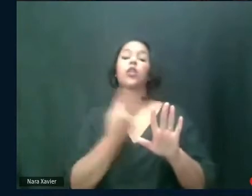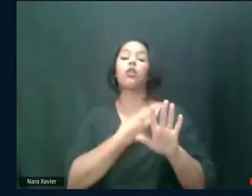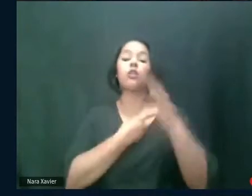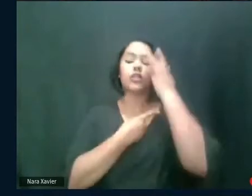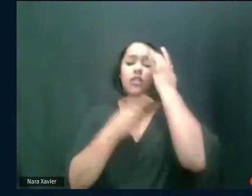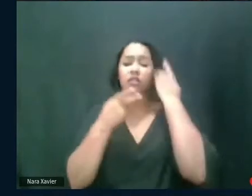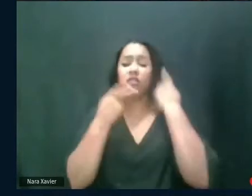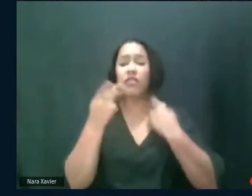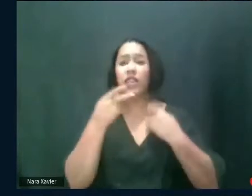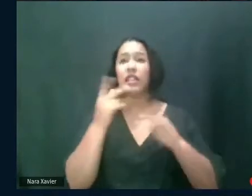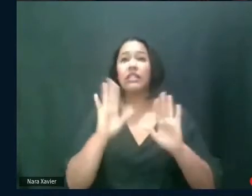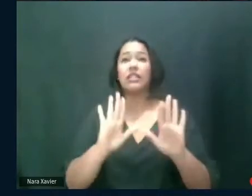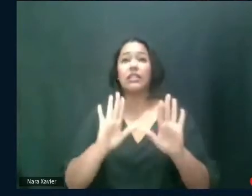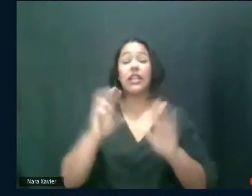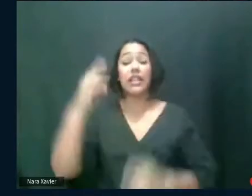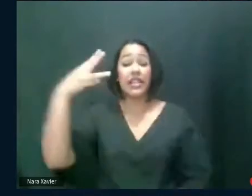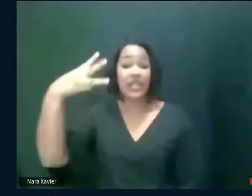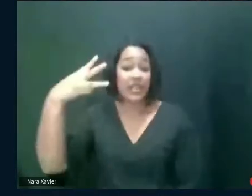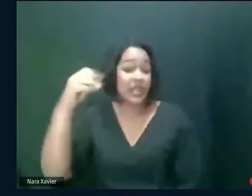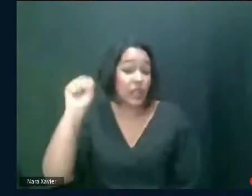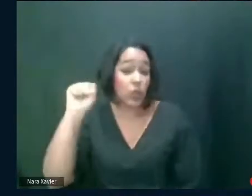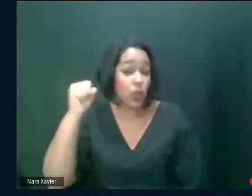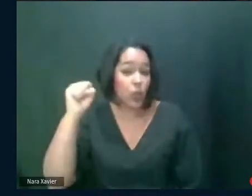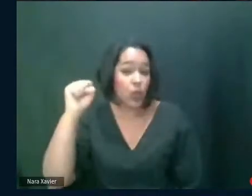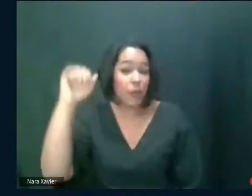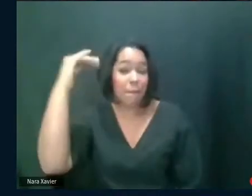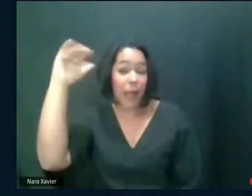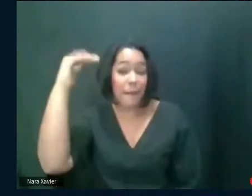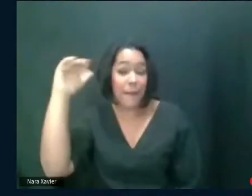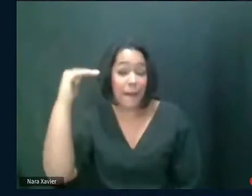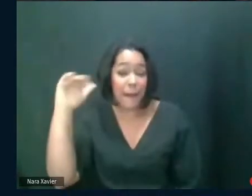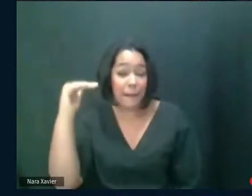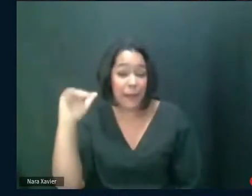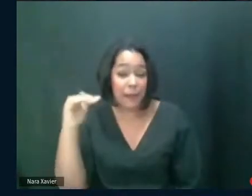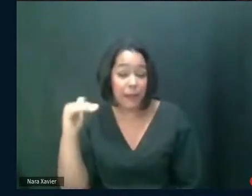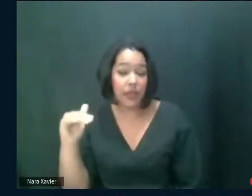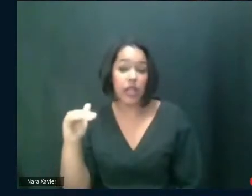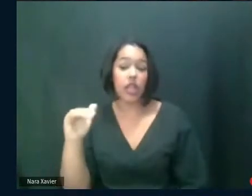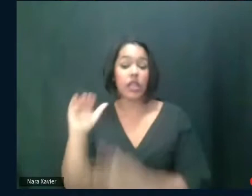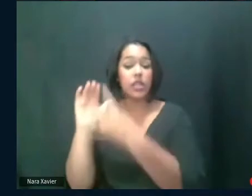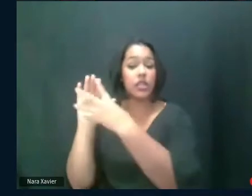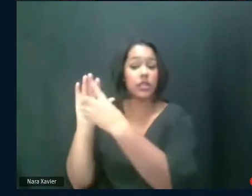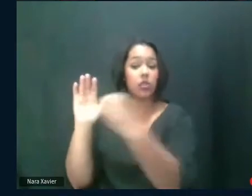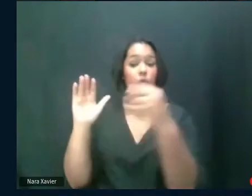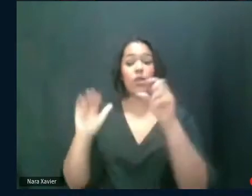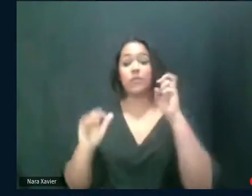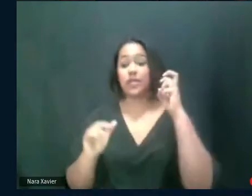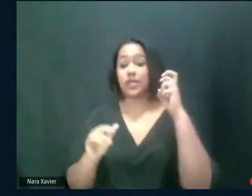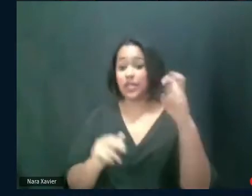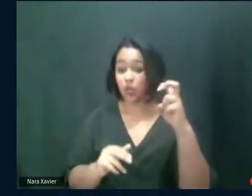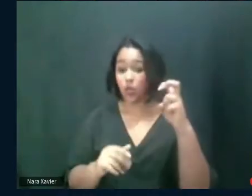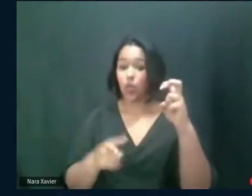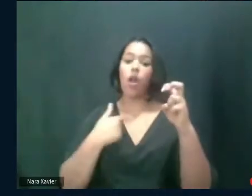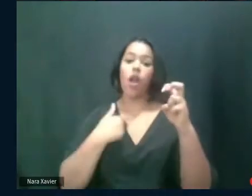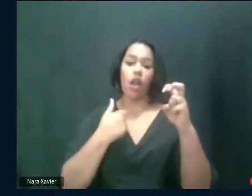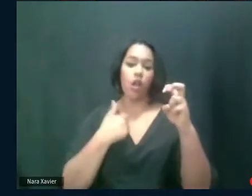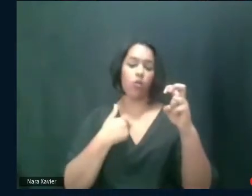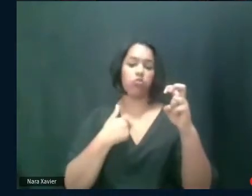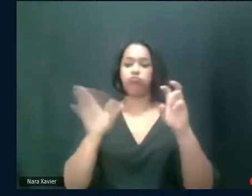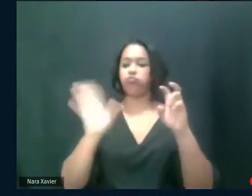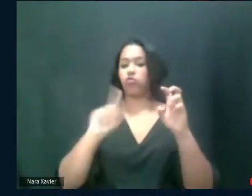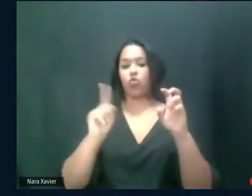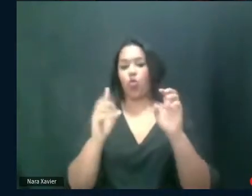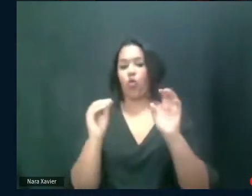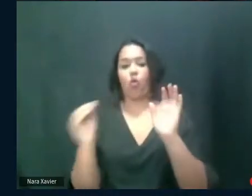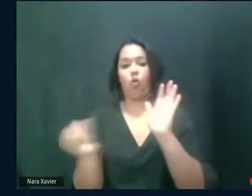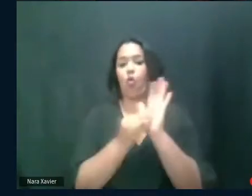38 instituições e nós colocamos 5 propostas em evidência, eu tive esse cuidado de não colocar